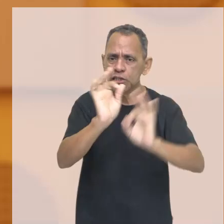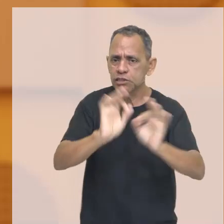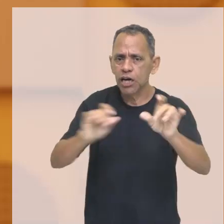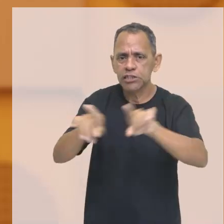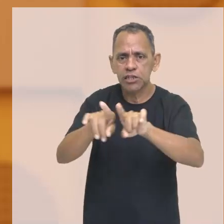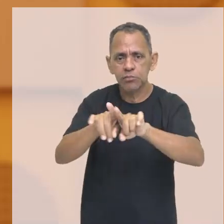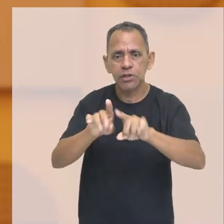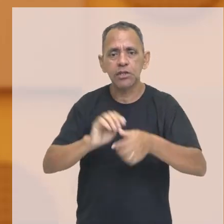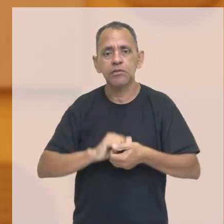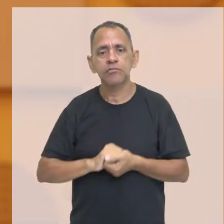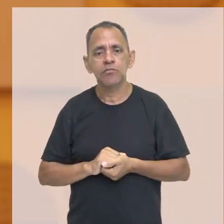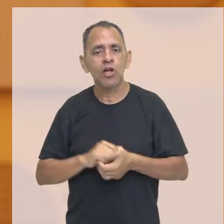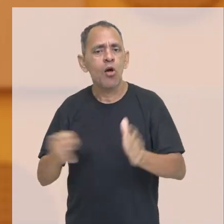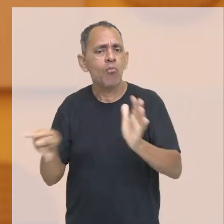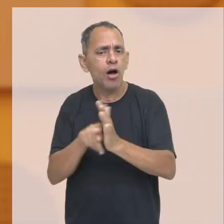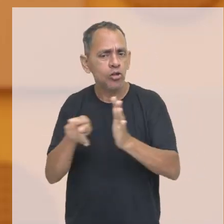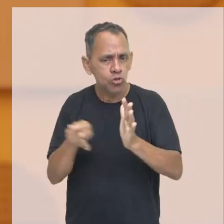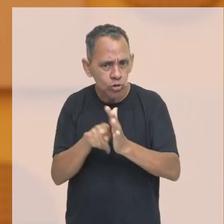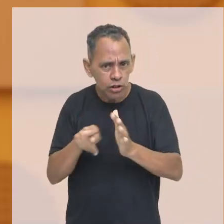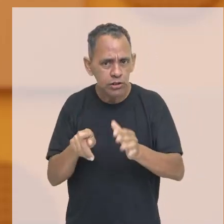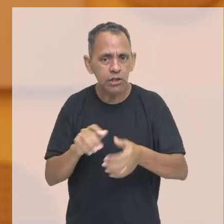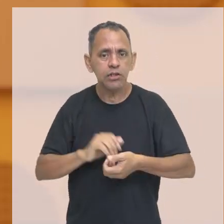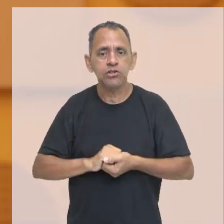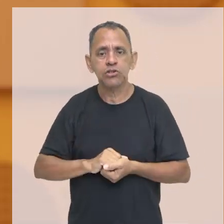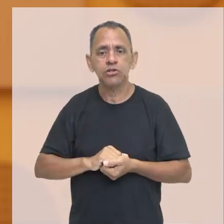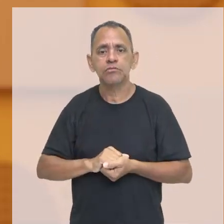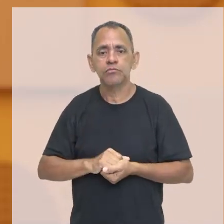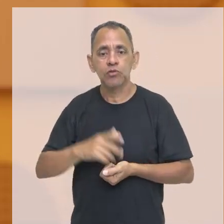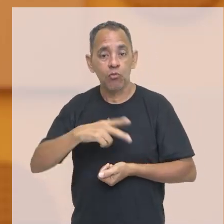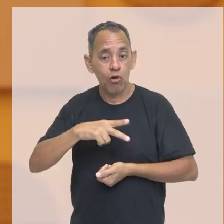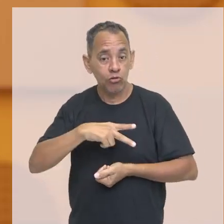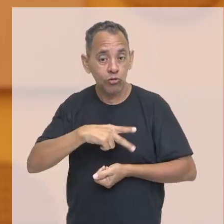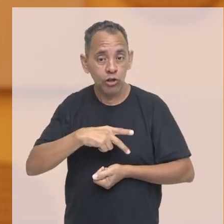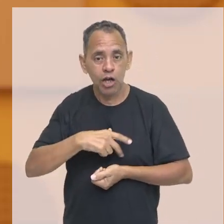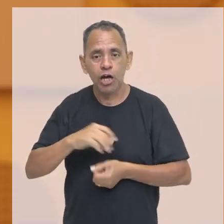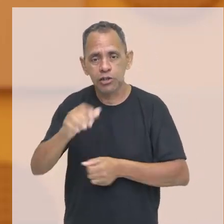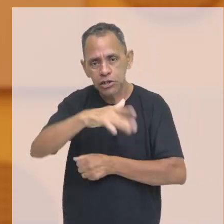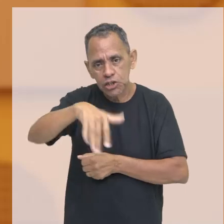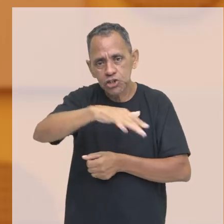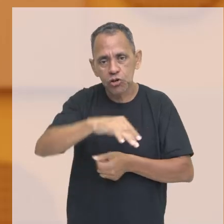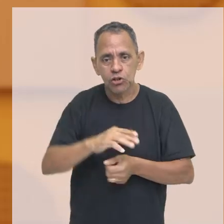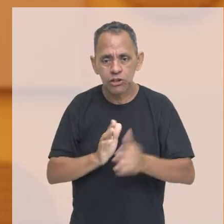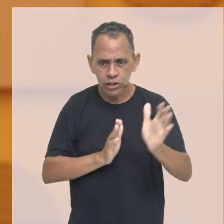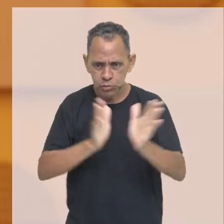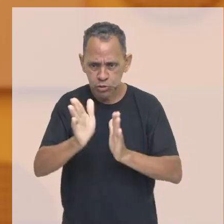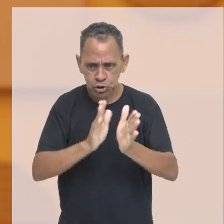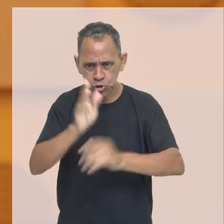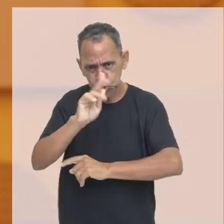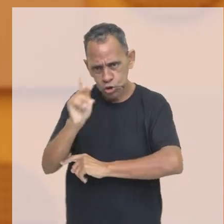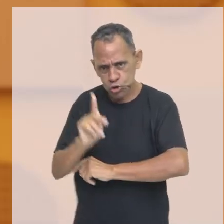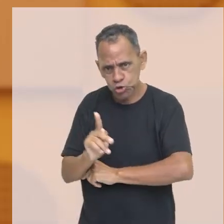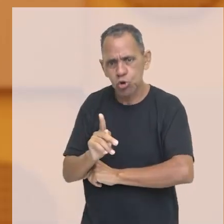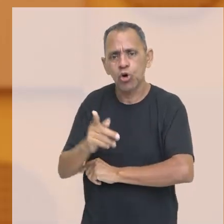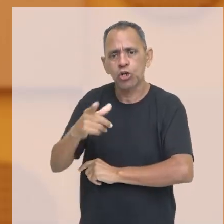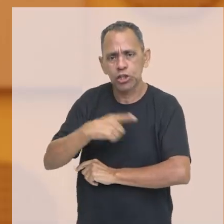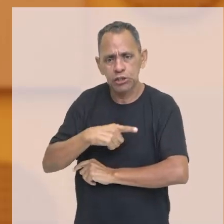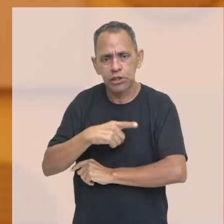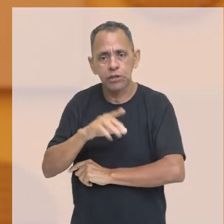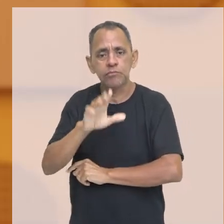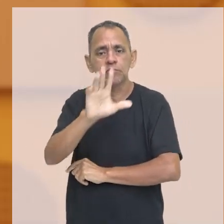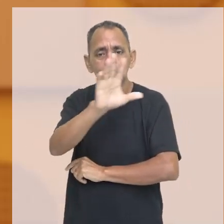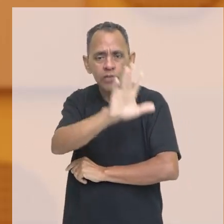a peculiaridade da região. Gente, nesse momento da nossa história, a gente costuma chamar a